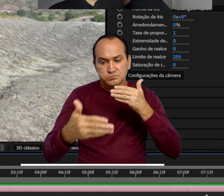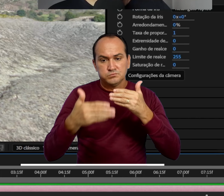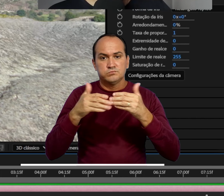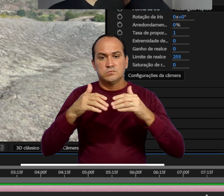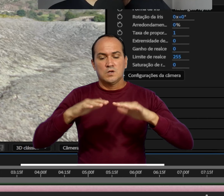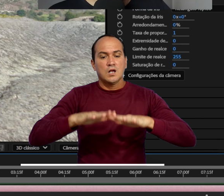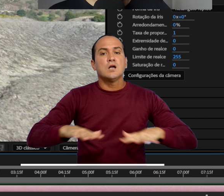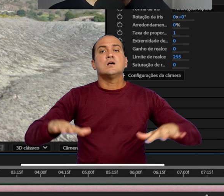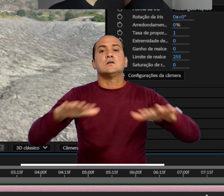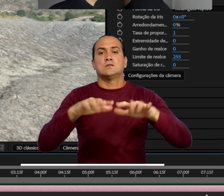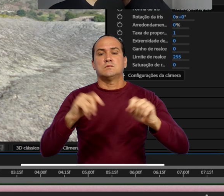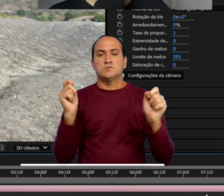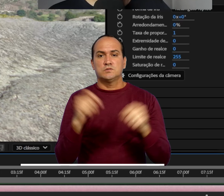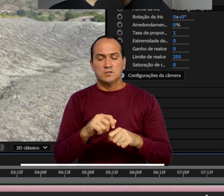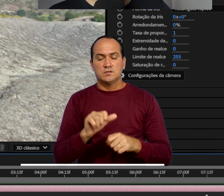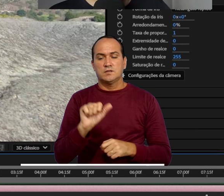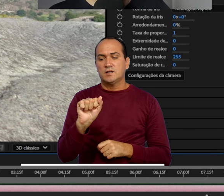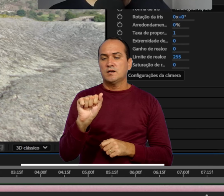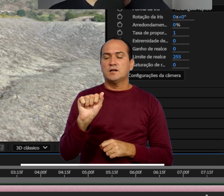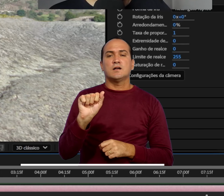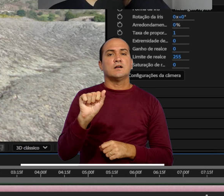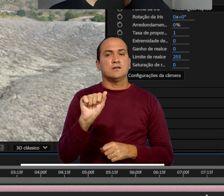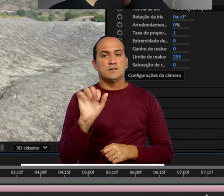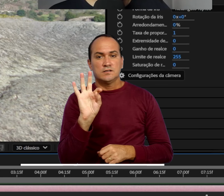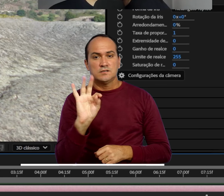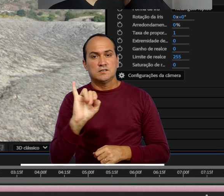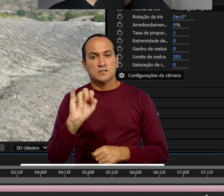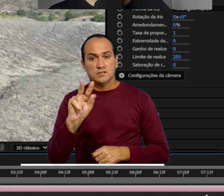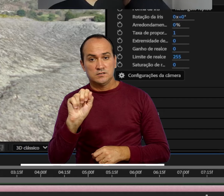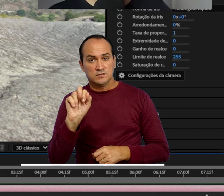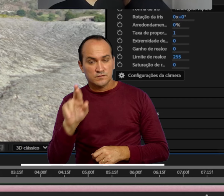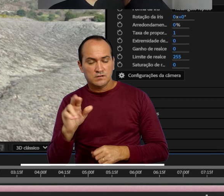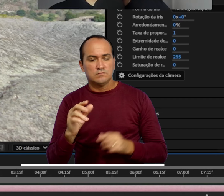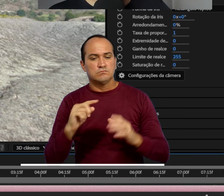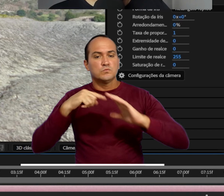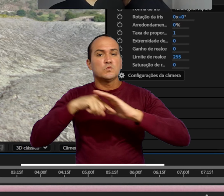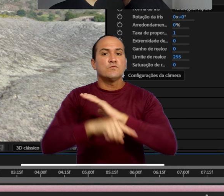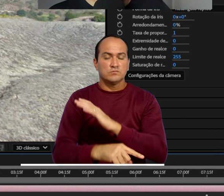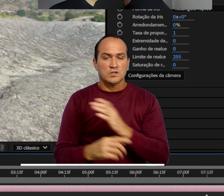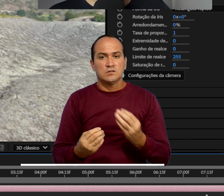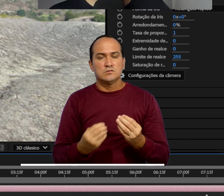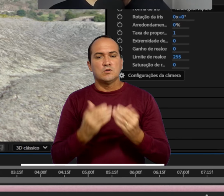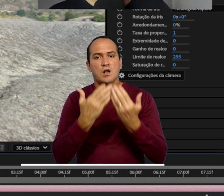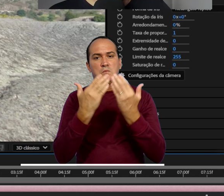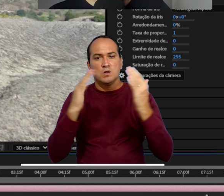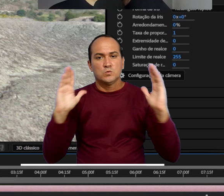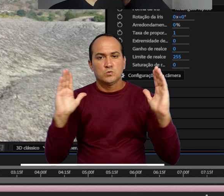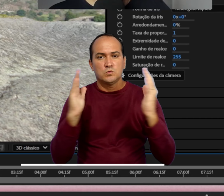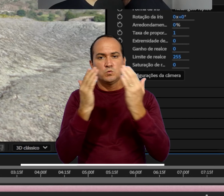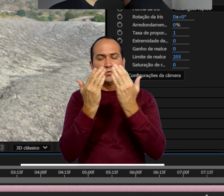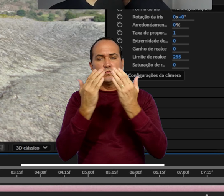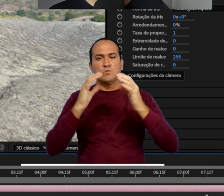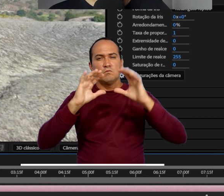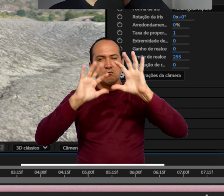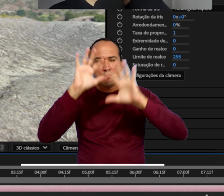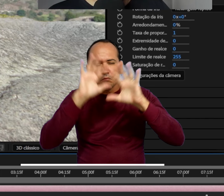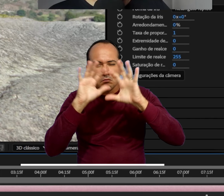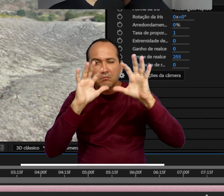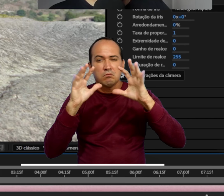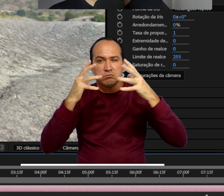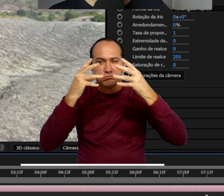a profundidade de campo, certo? Eu posso ativar a profundidade de campo, ajustar aqui o quanto que é de abertura, quanto que é de